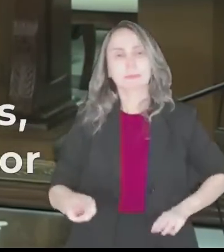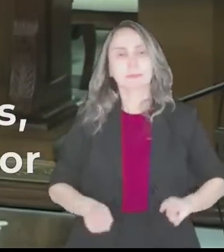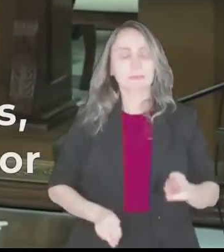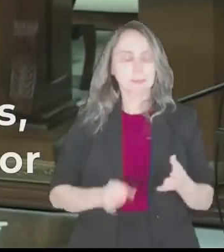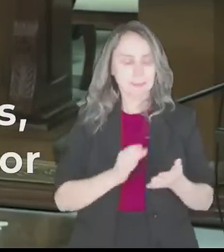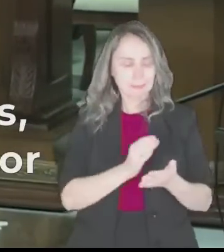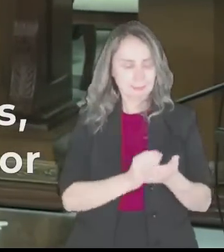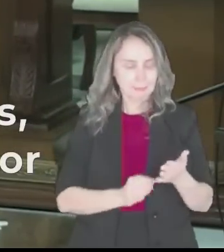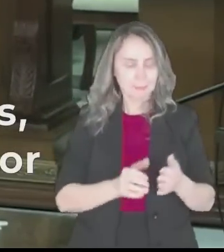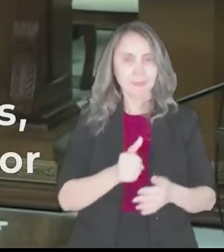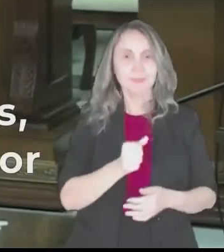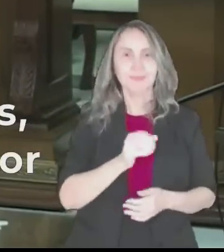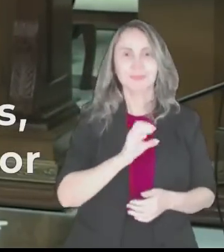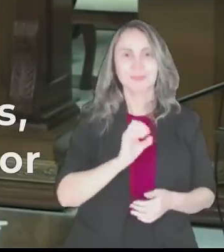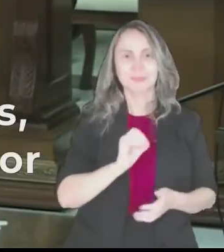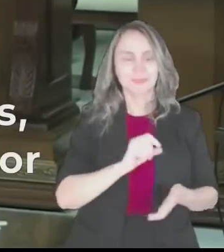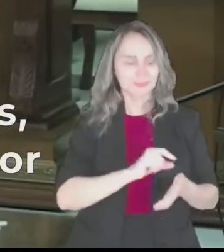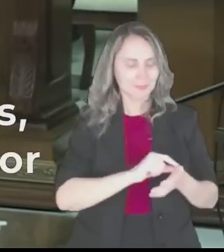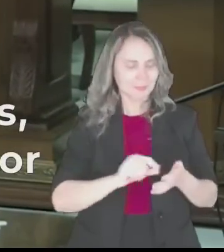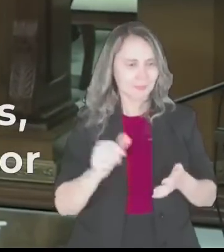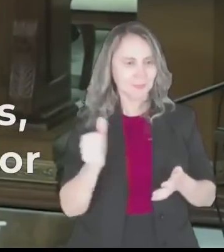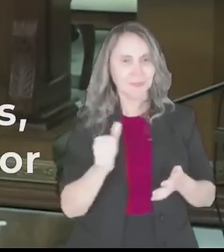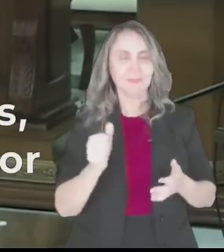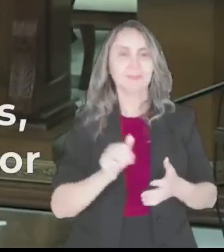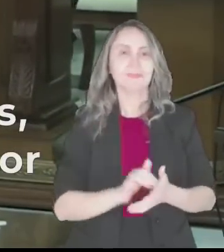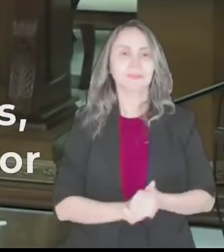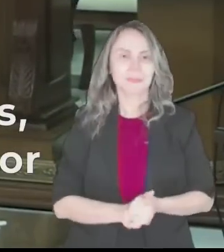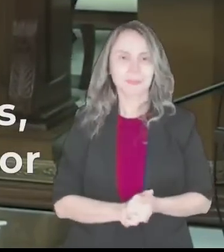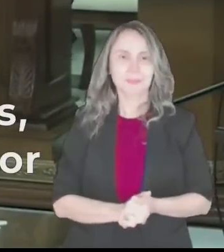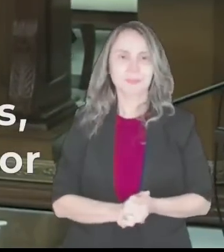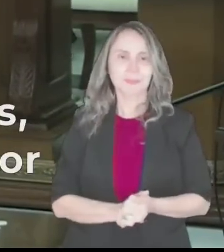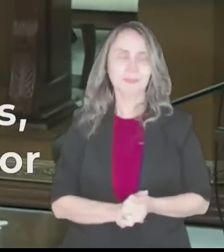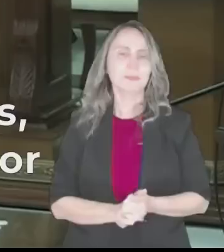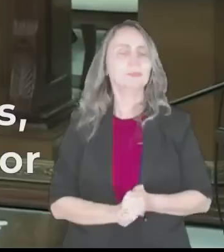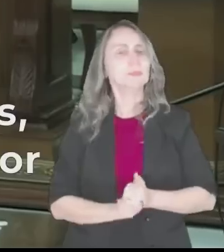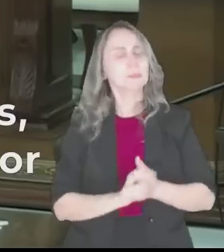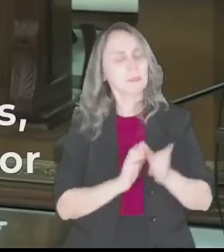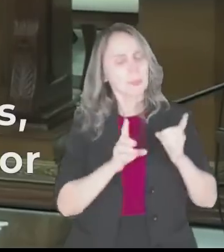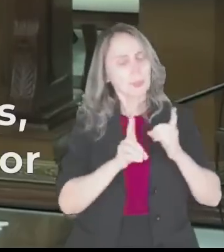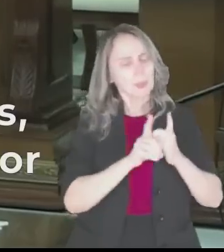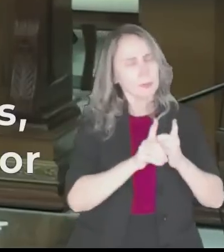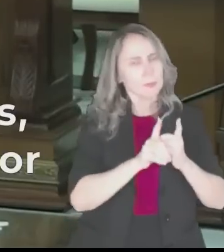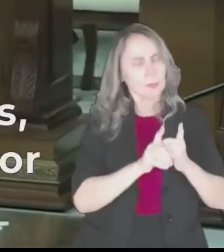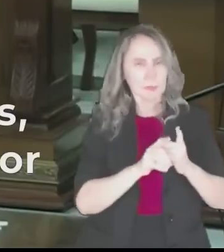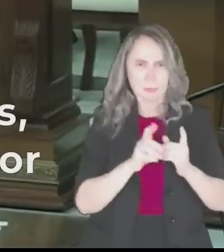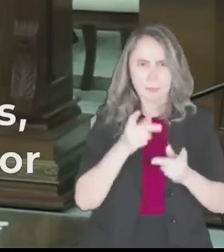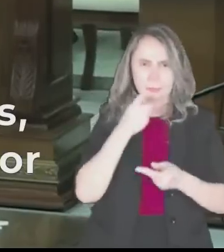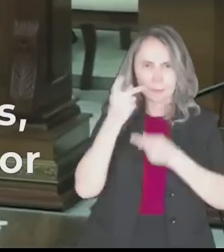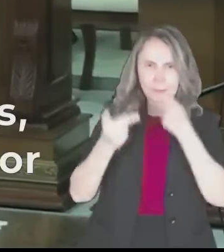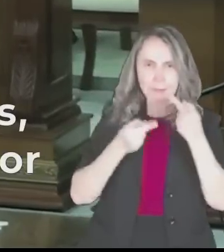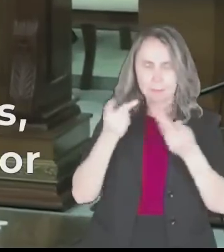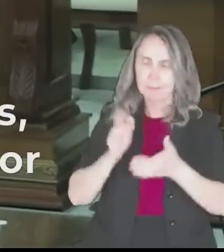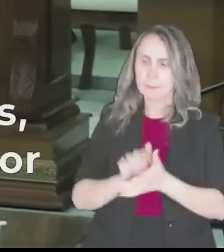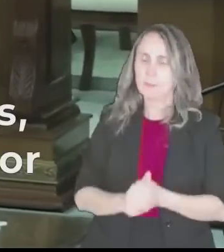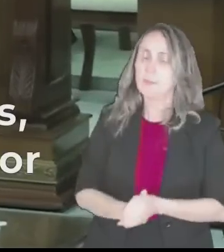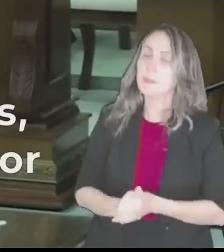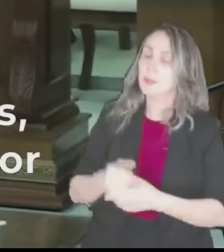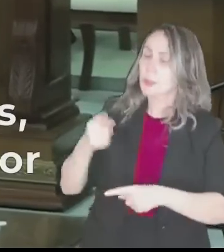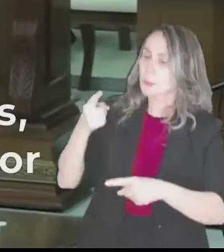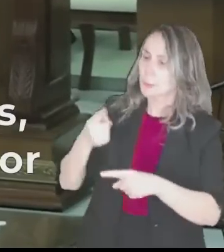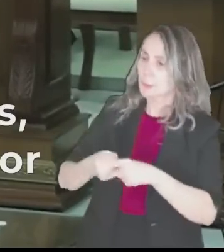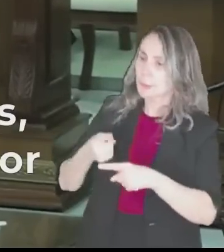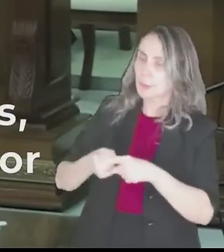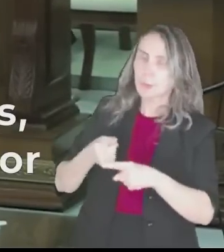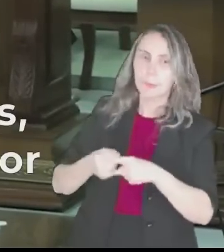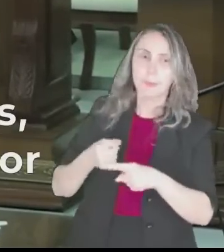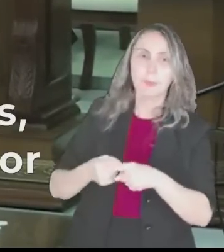Glória a Deus. E acercando-se dele, os discípulos disseram-lhe, por que lhes